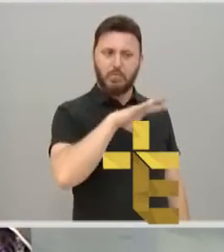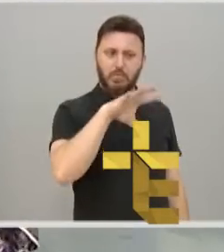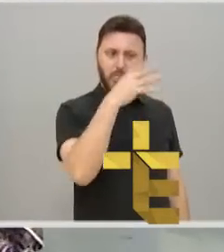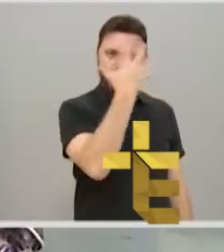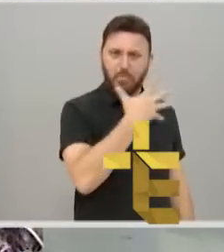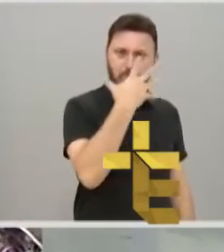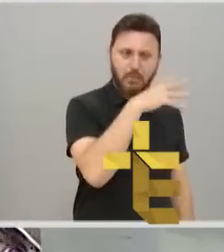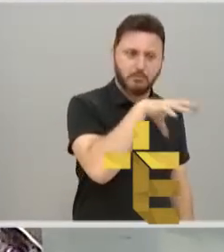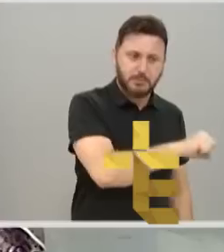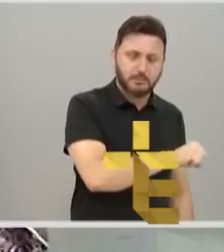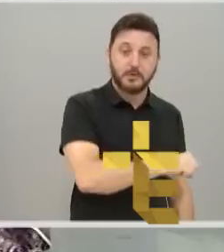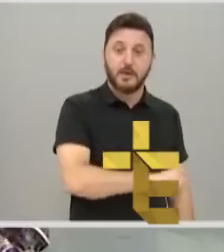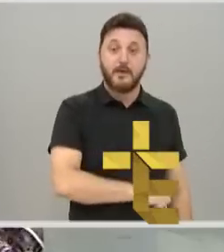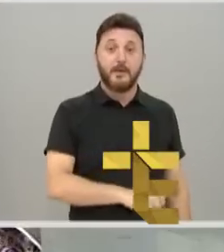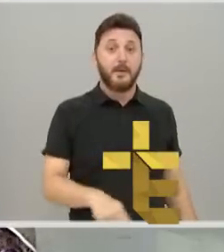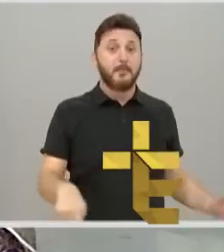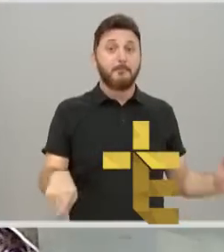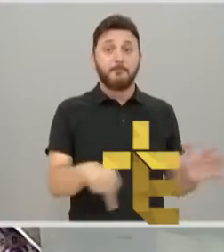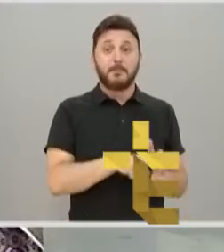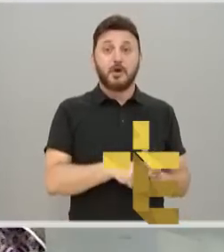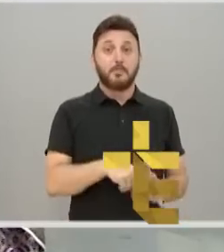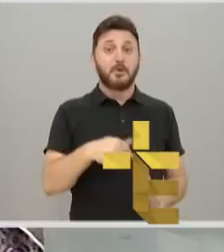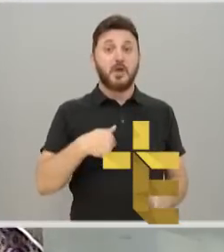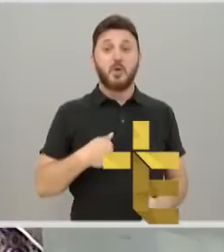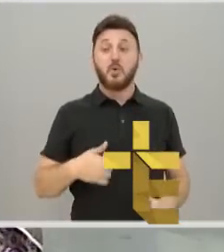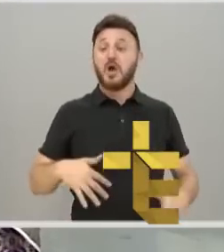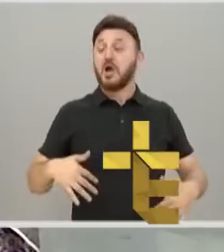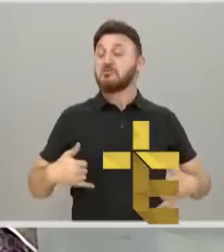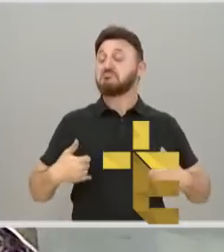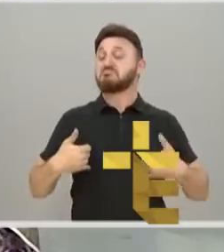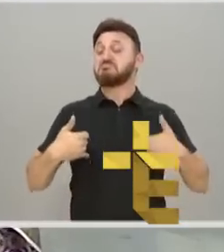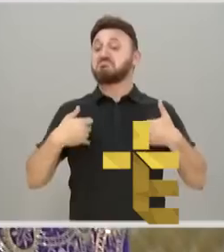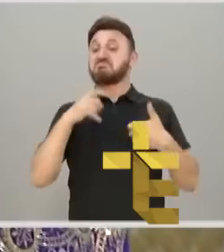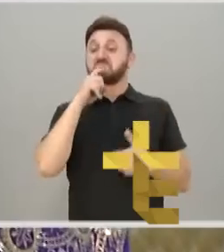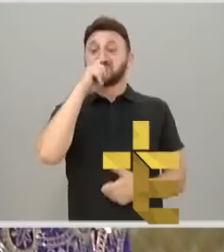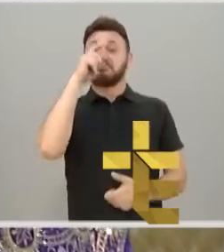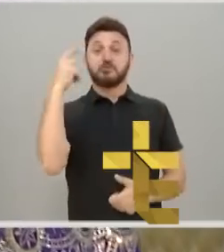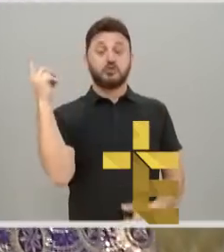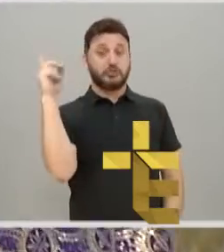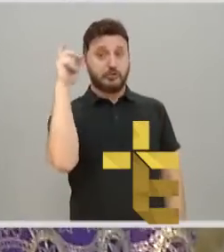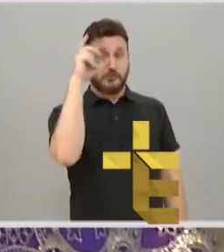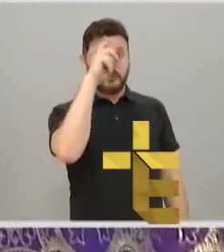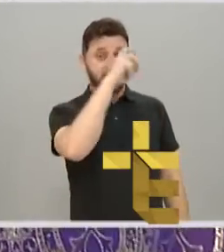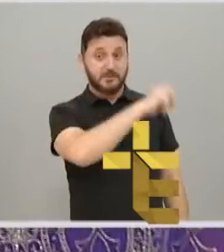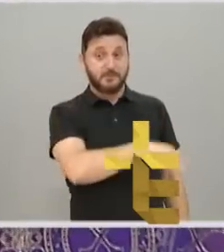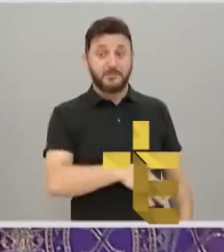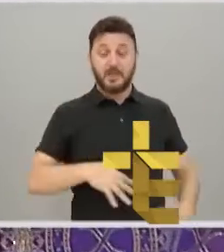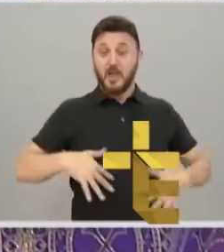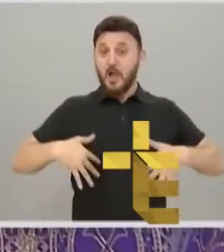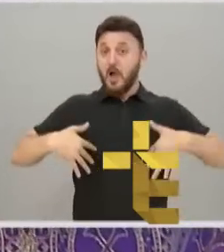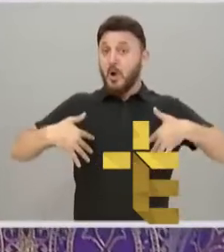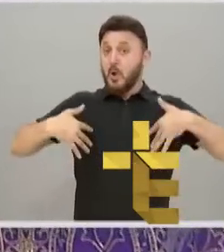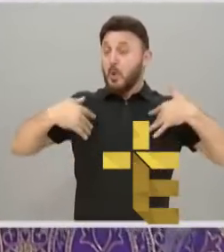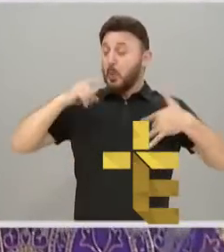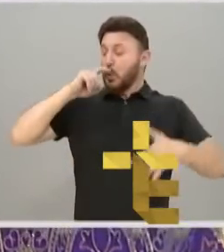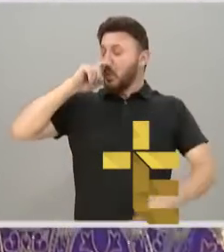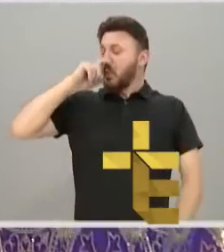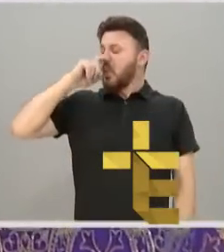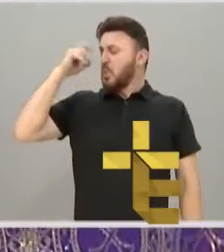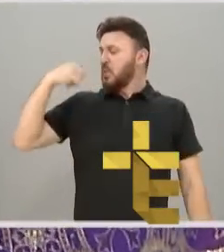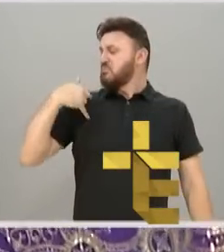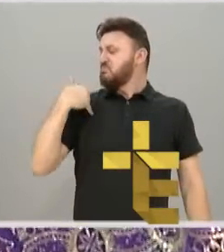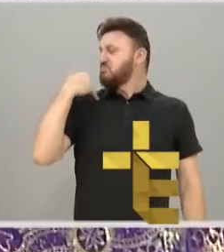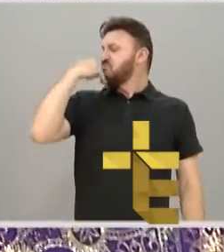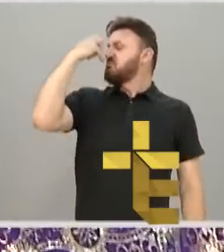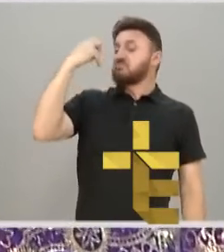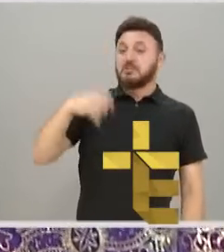É fazer de você mesmo o centro das suas atenções. Custa muito. A vaidade dá trabalho,